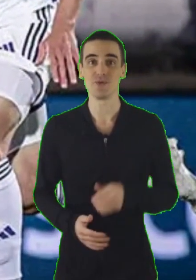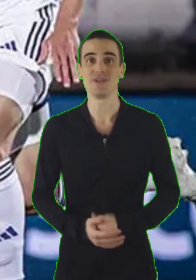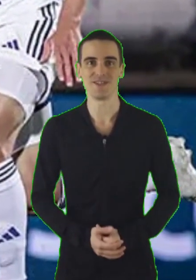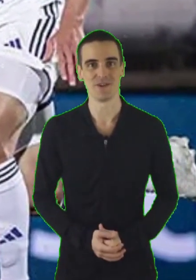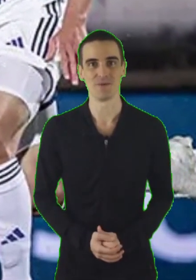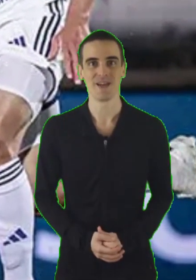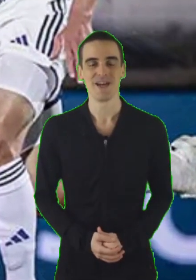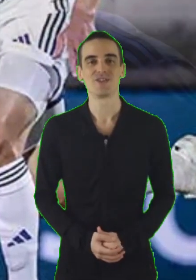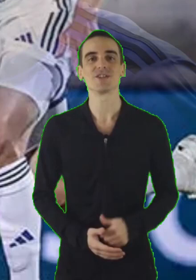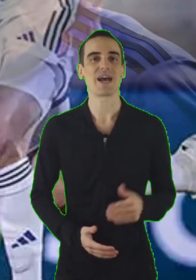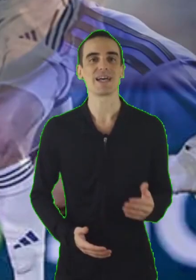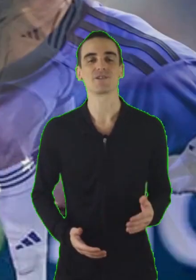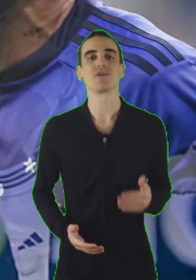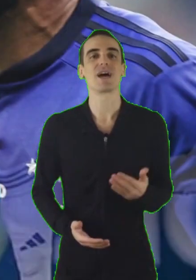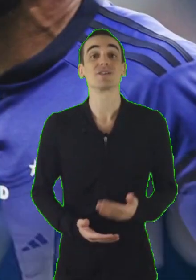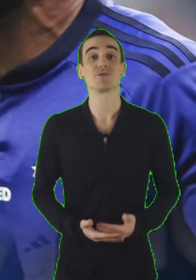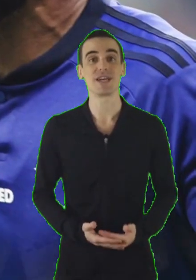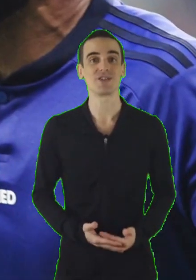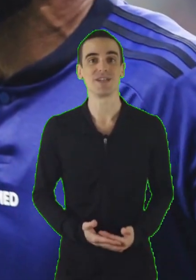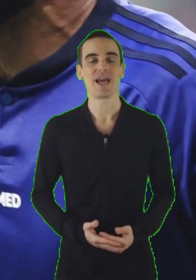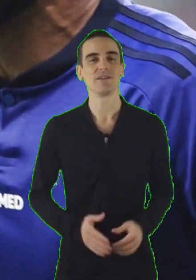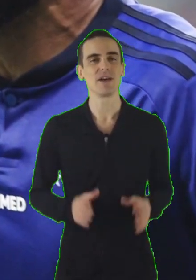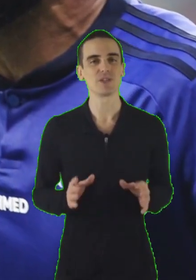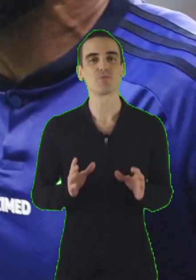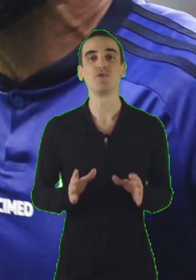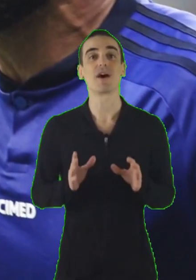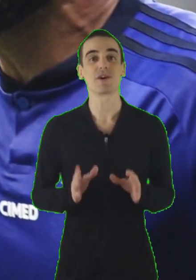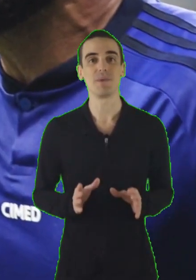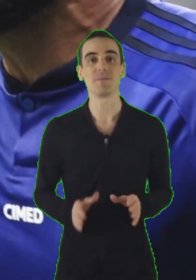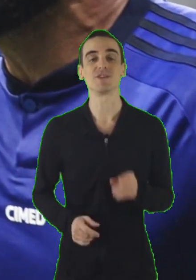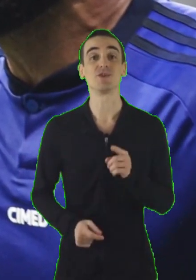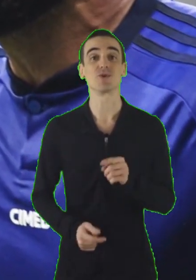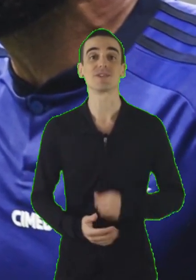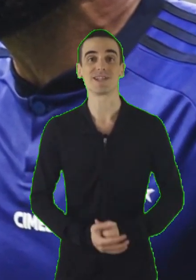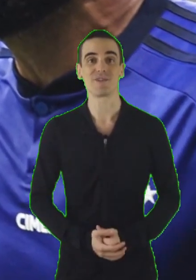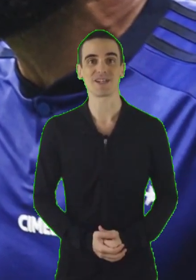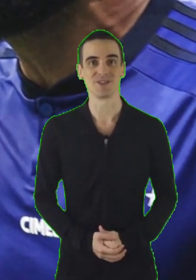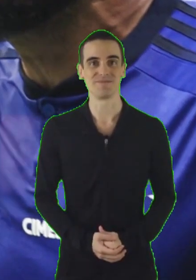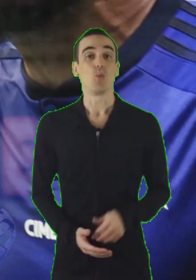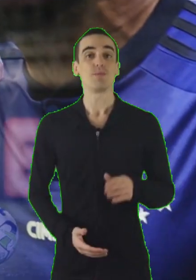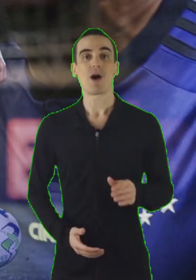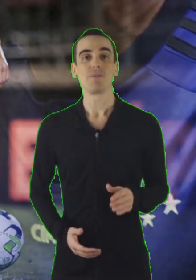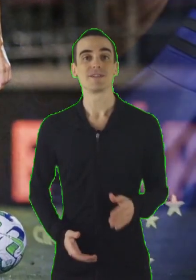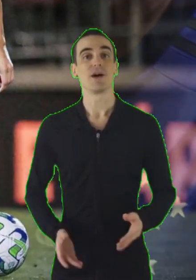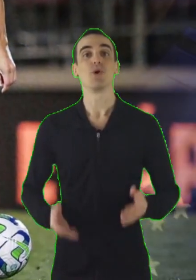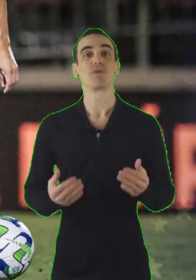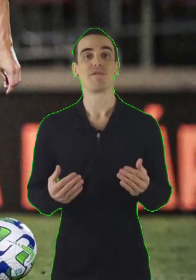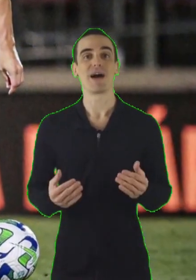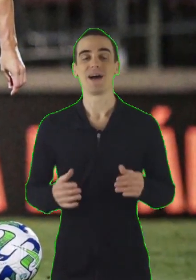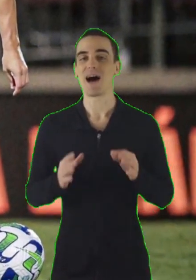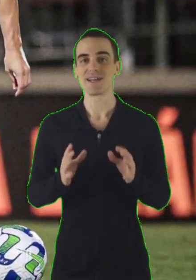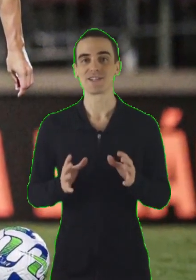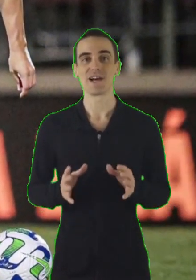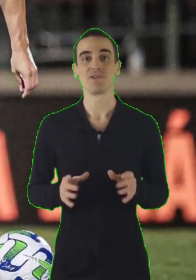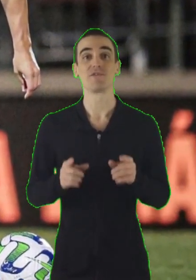empate no clássico com o América Mineiro e de uma intertemporada após o 1-1, o Cruzeiro, 30 pontos, tenta dar resposta em campo e ao seu torcedor num